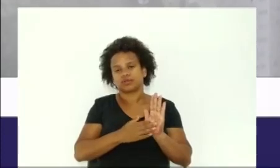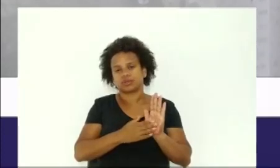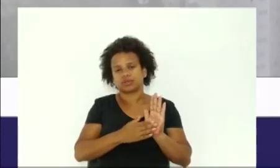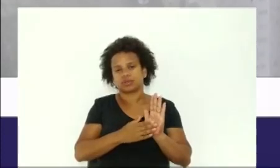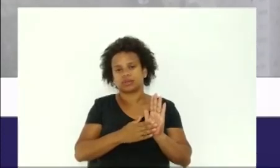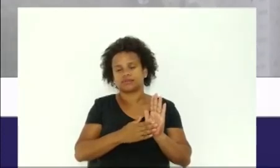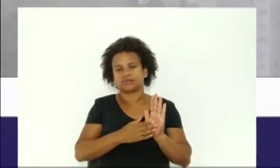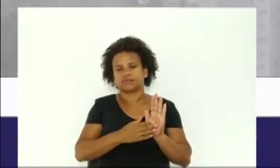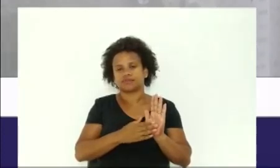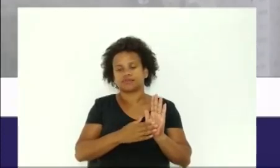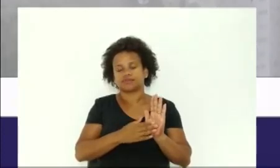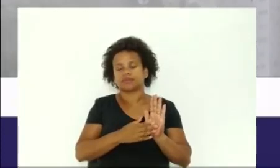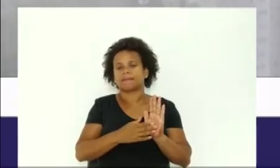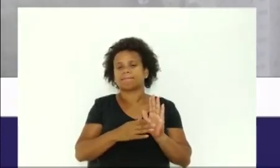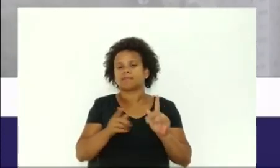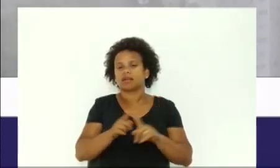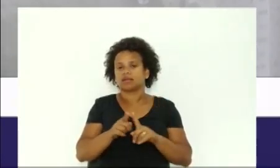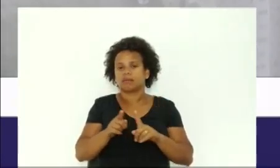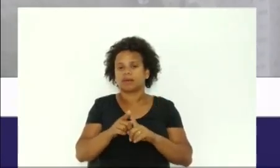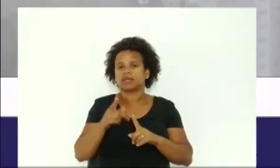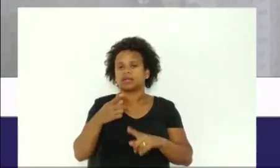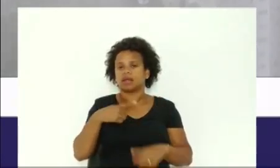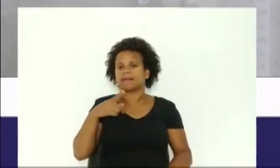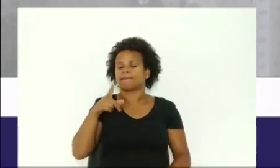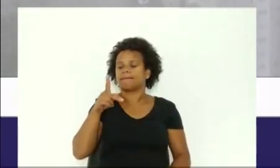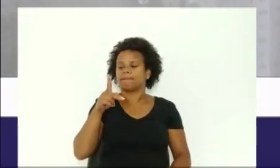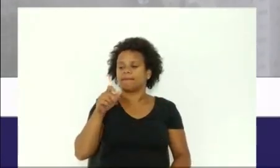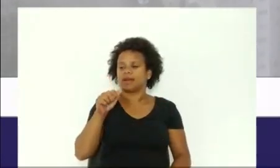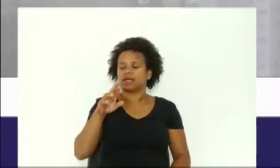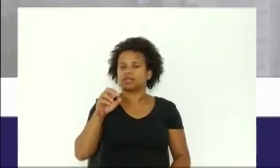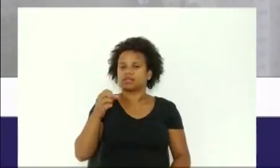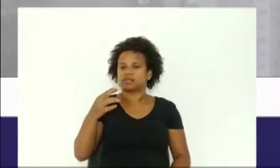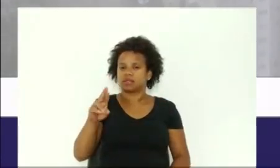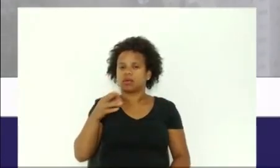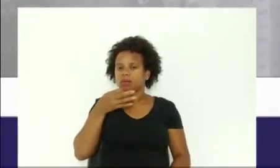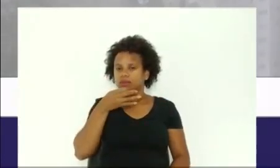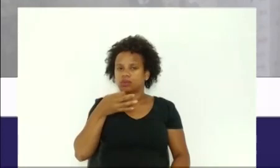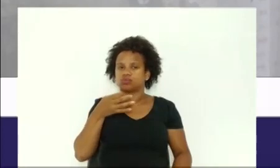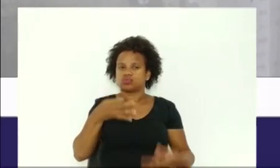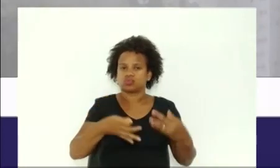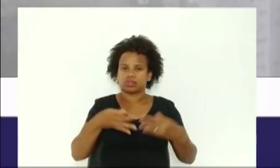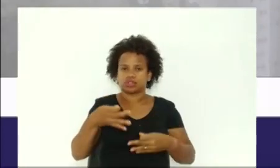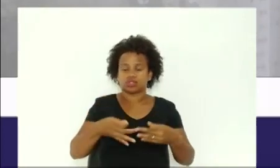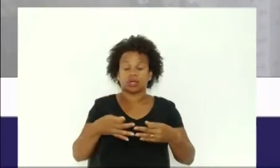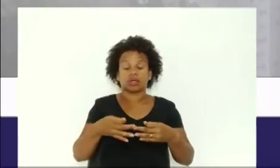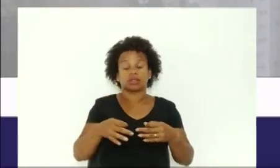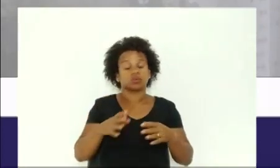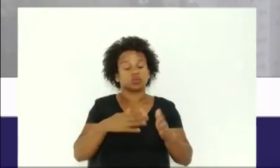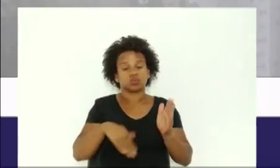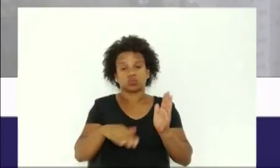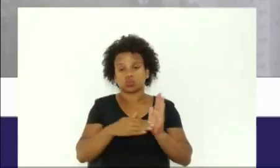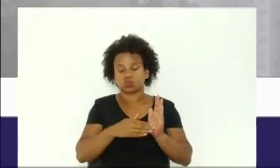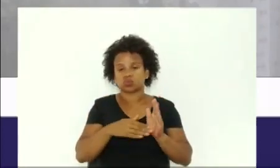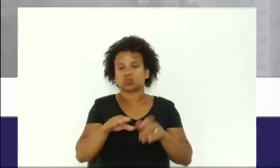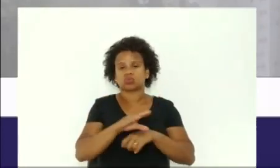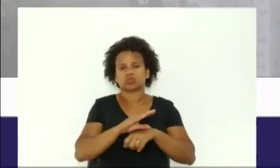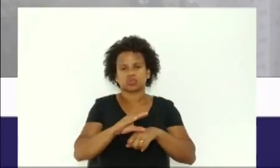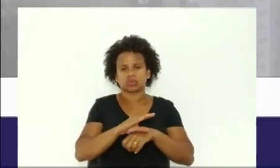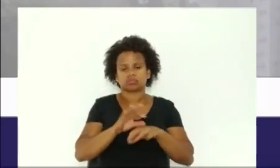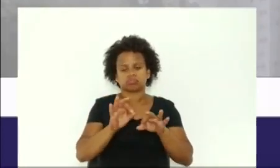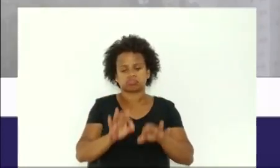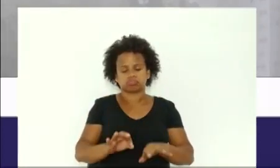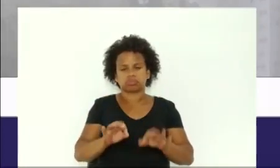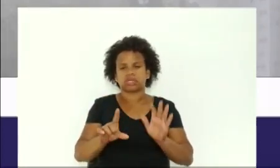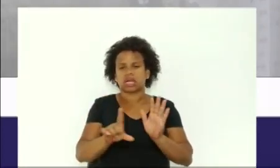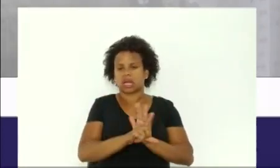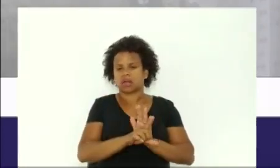a proposta acompanha pareceres jurídicos, e aí, logicamente, está tudo constitucional, legal, e com certeza